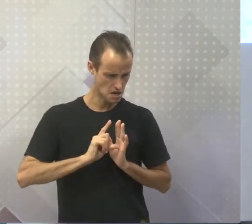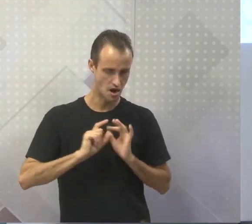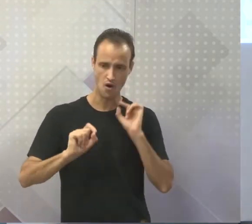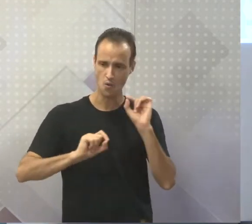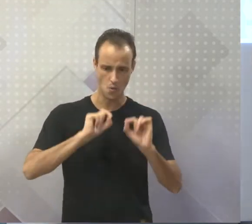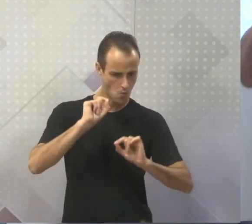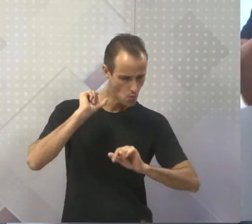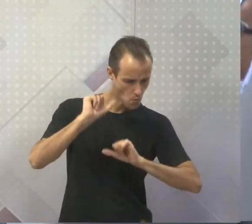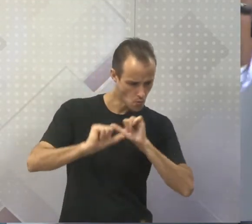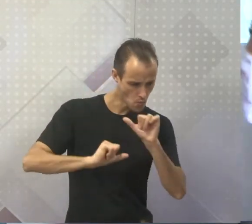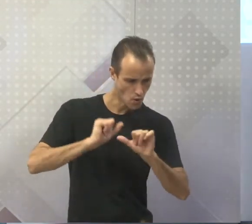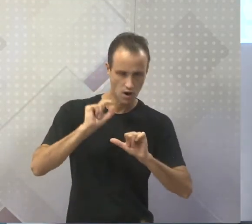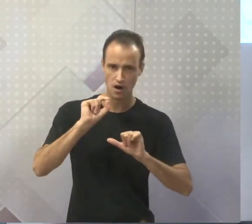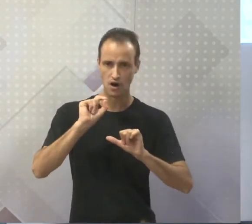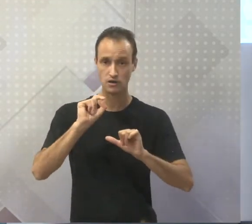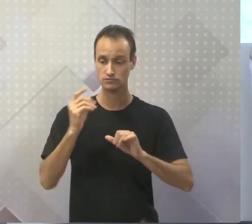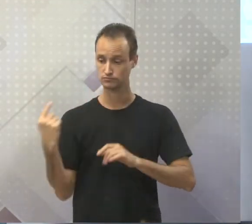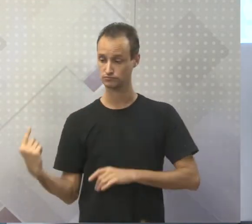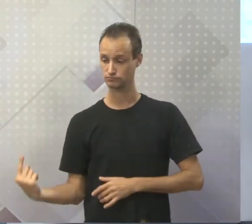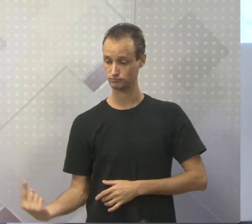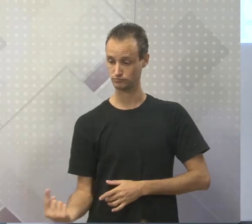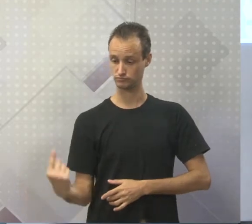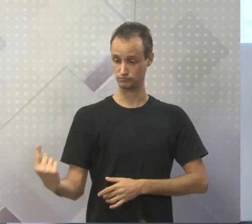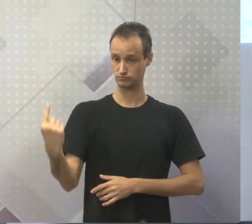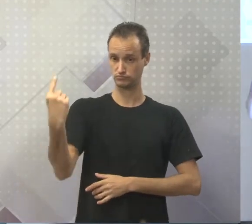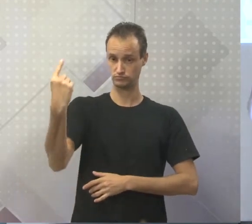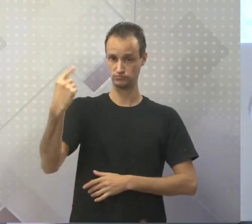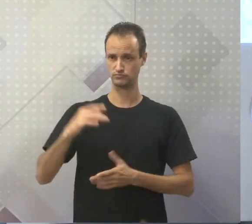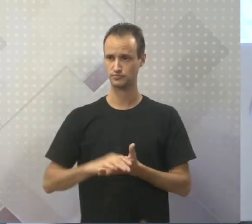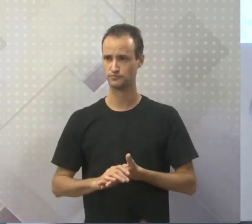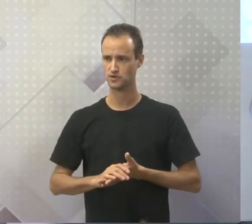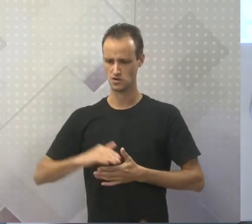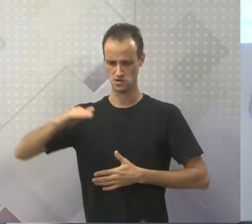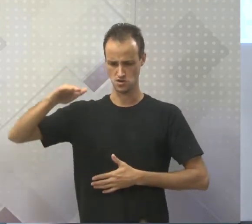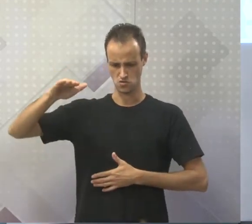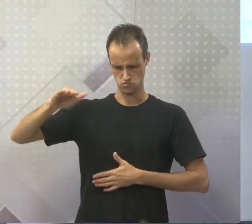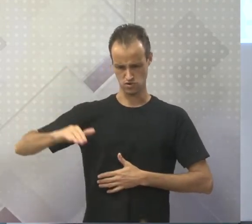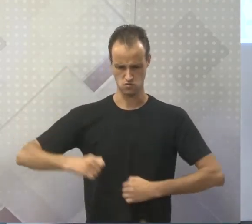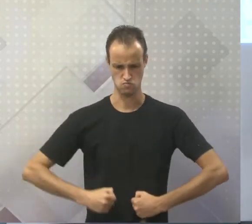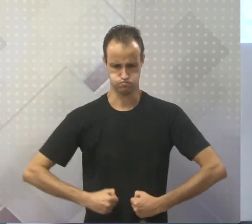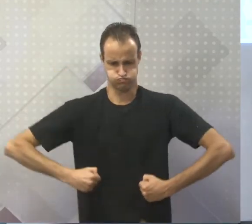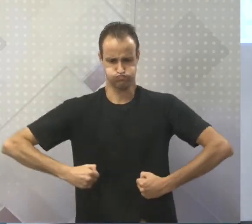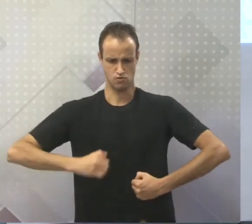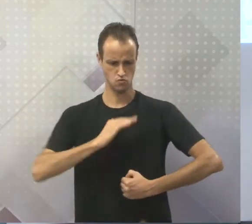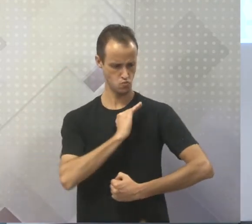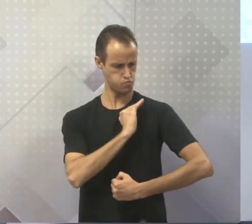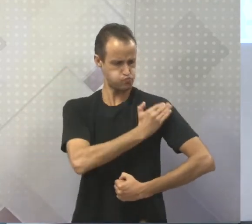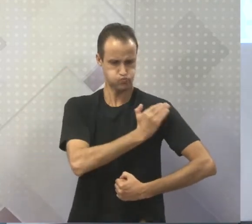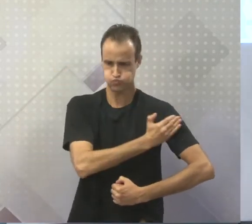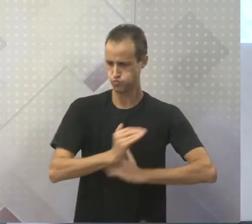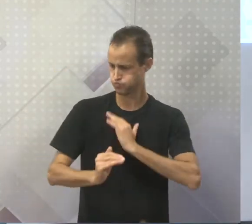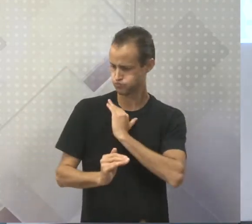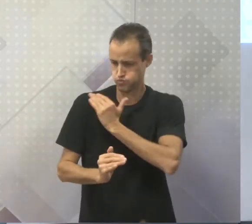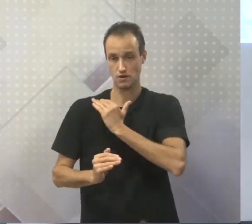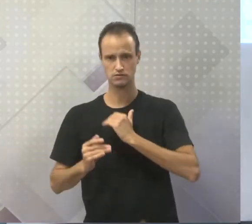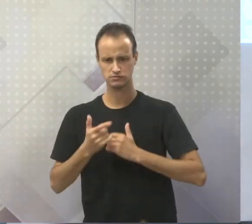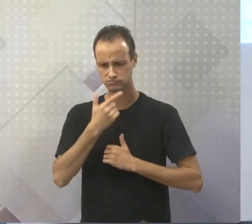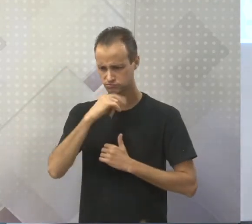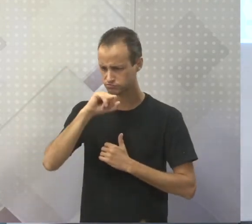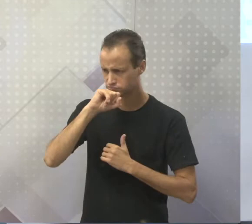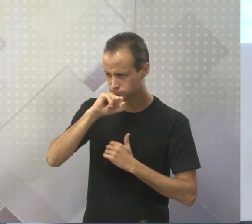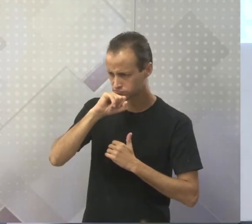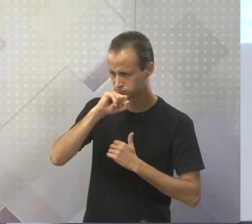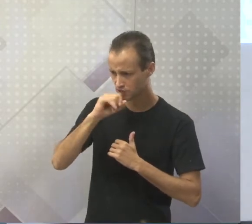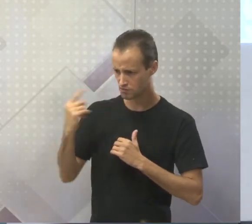algumas coisas, inclusive sua altura. Você ficar meio travadinho, Por quê? Seus pais são altos e você não cresce,